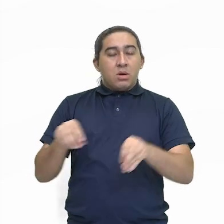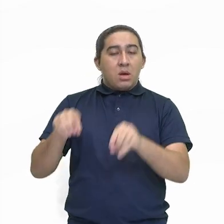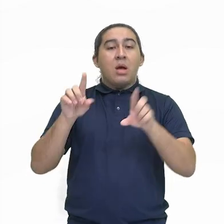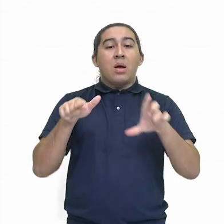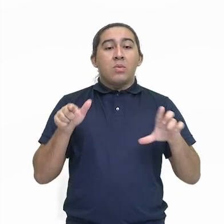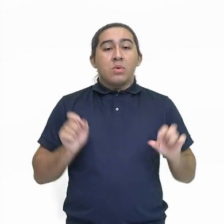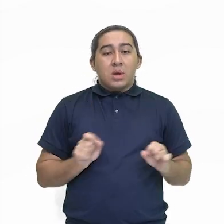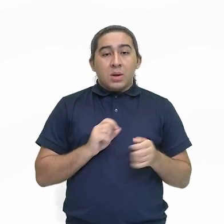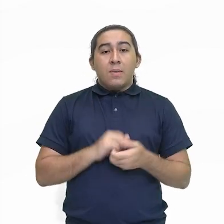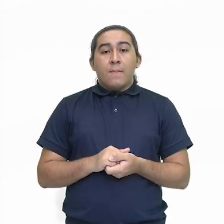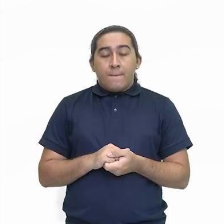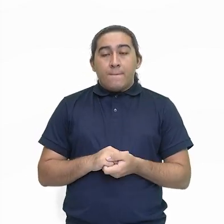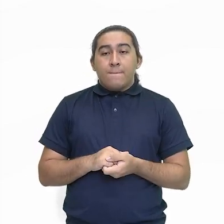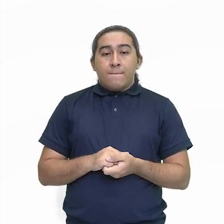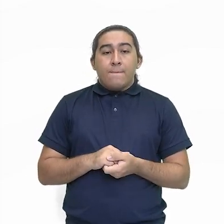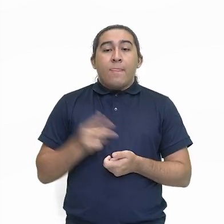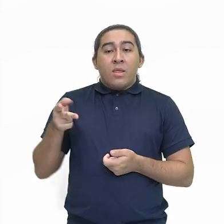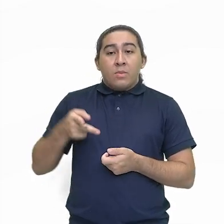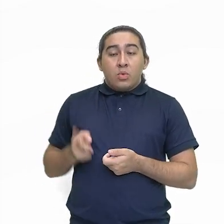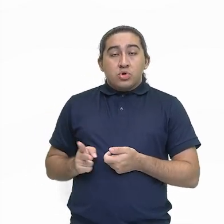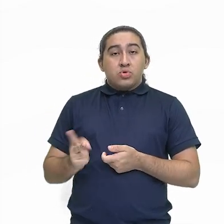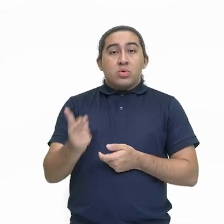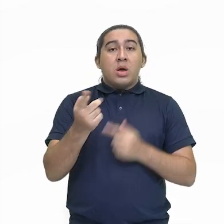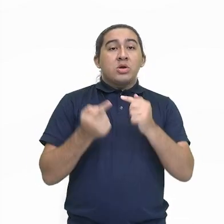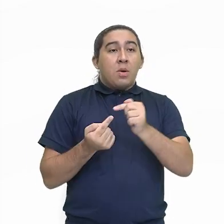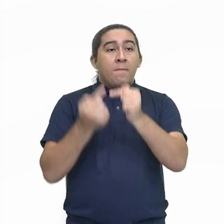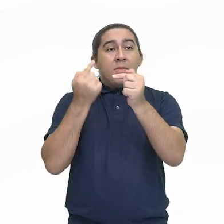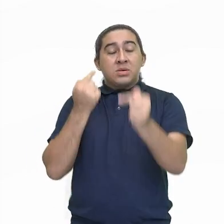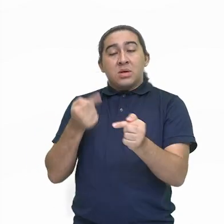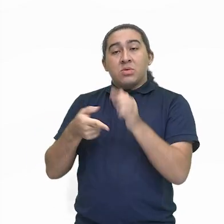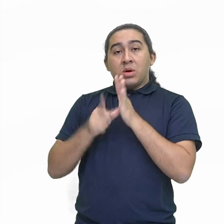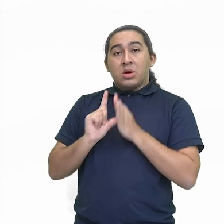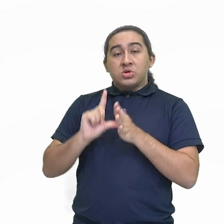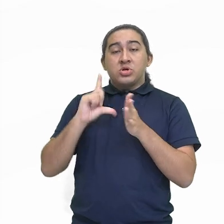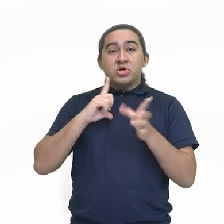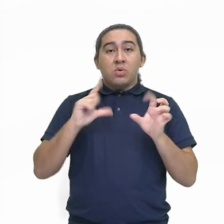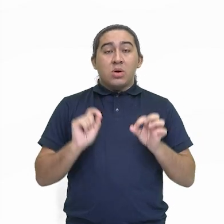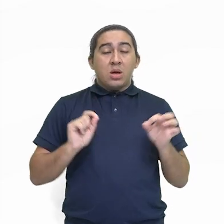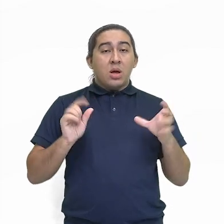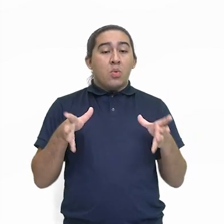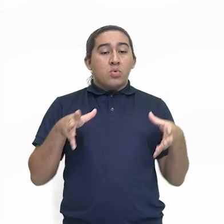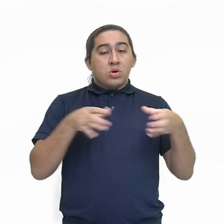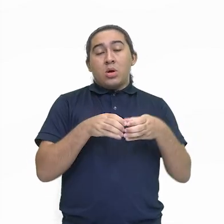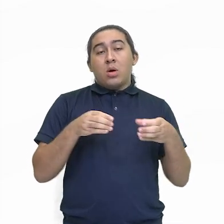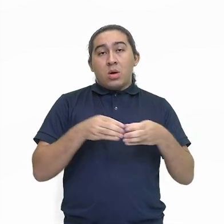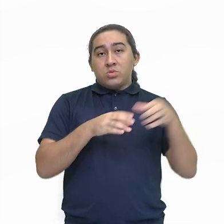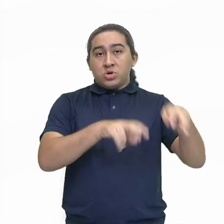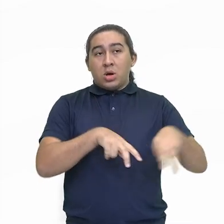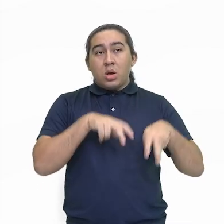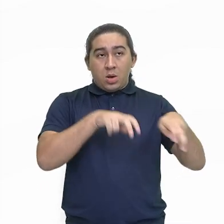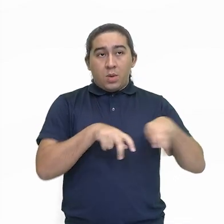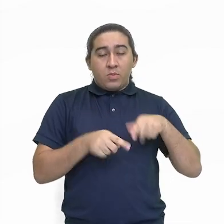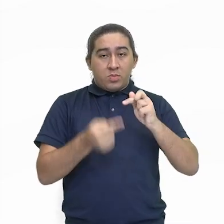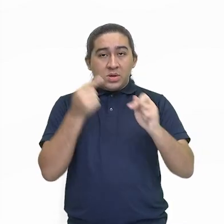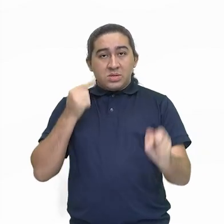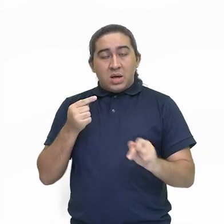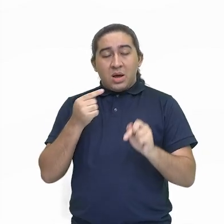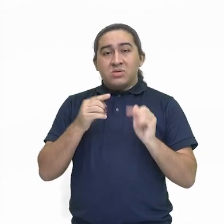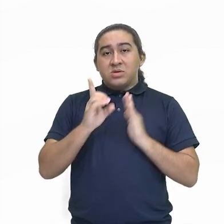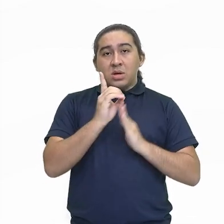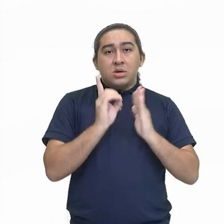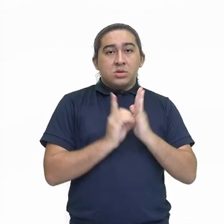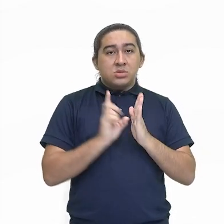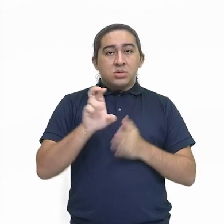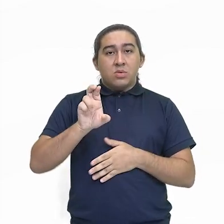continuidade, né, do que foram as antigas ligas camponesas do passado aqui no Brasil, né? Década de